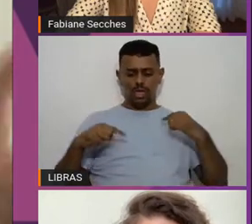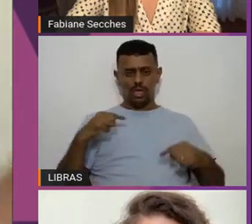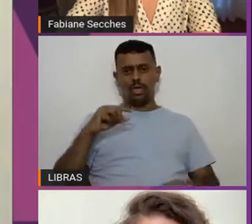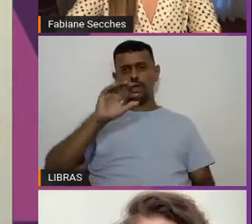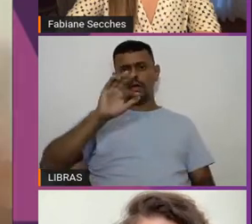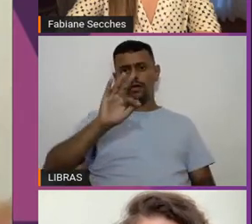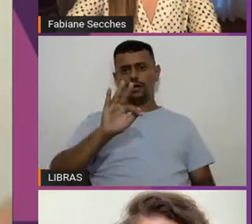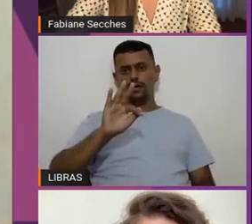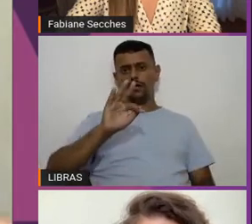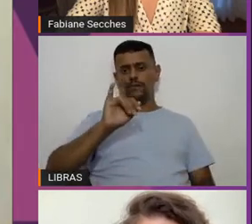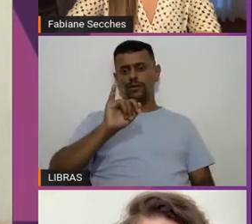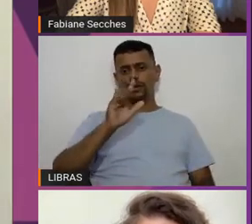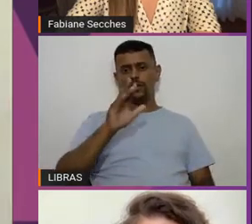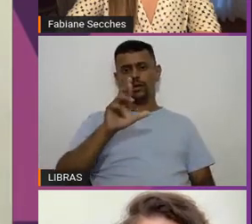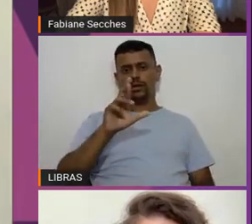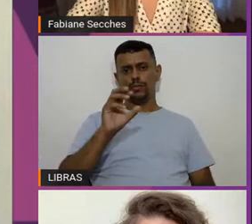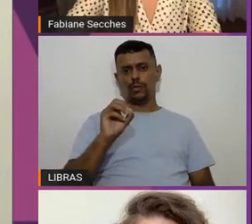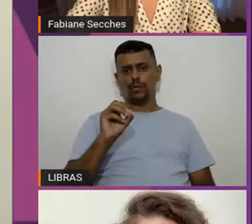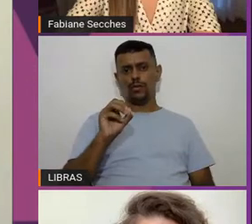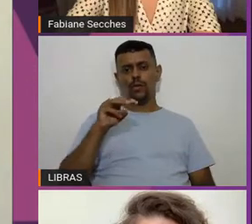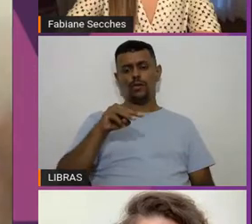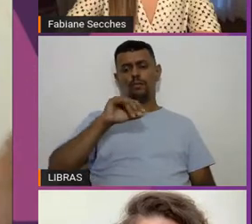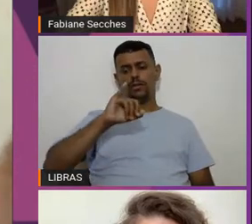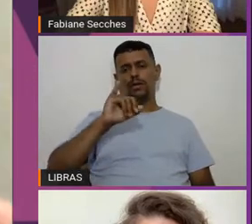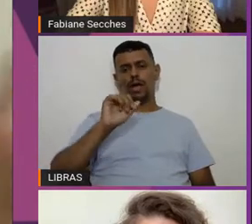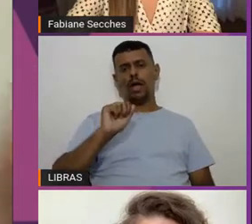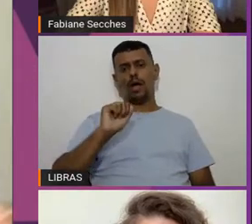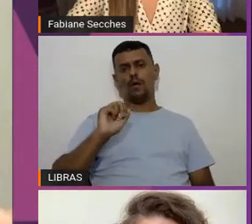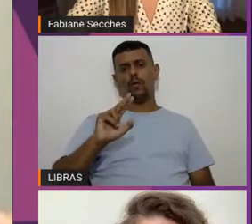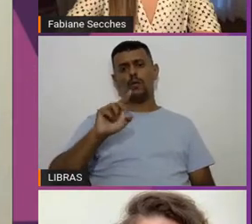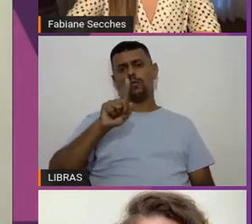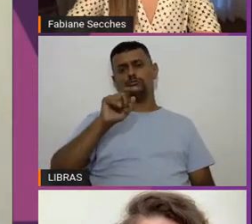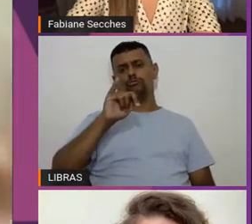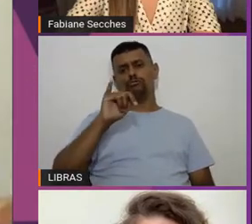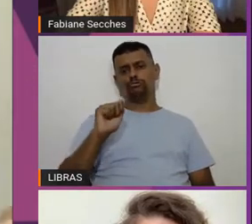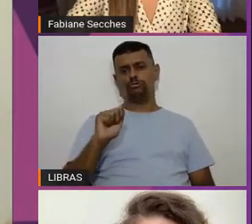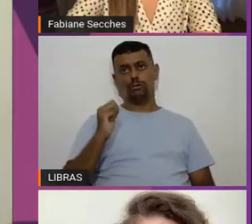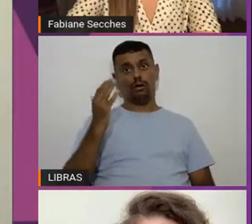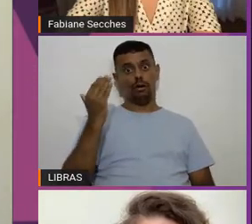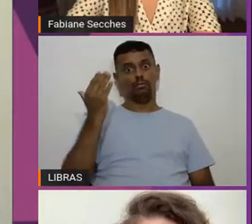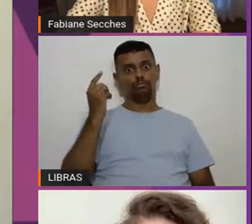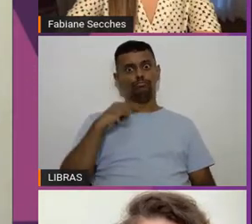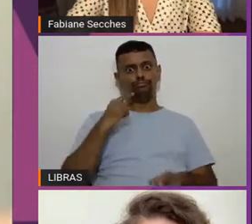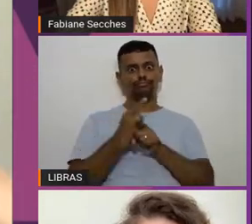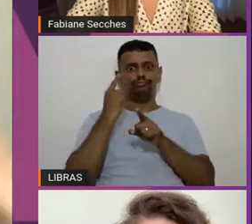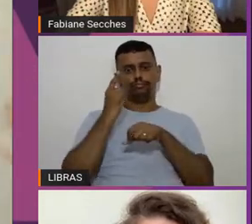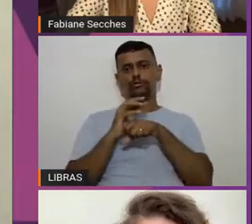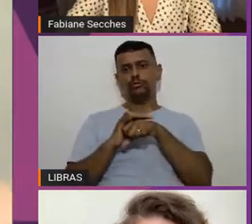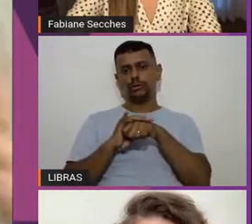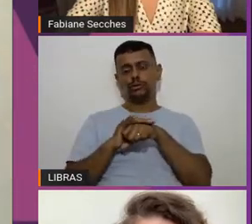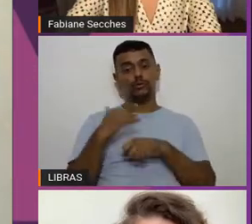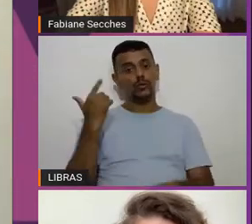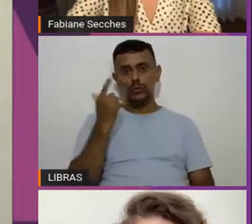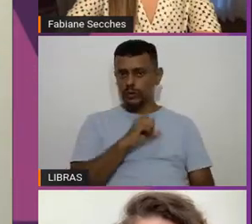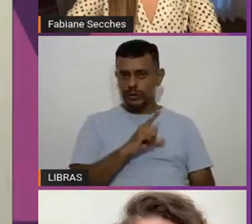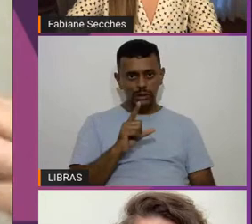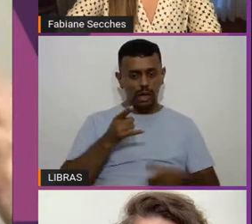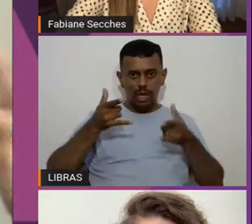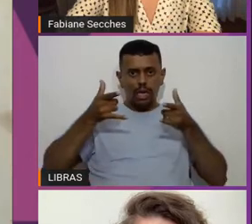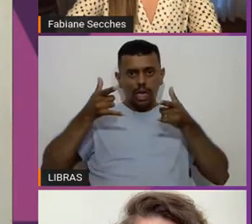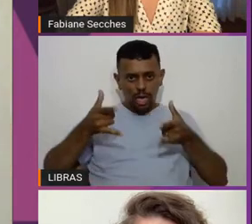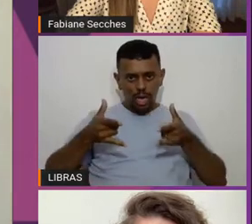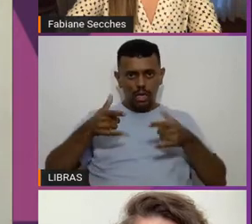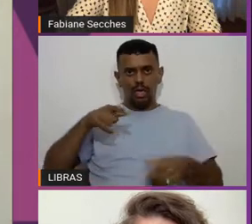e eu passei uns três anos que eu não conseguia me levantar da cama de tanta dor na conseguir levantar e foi aí que eu comecei